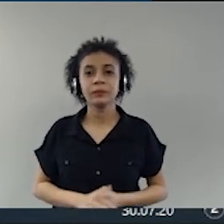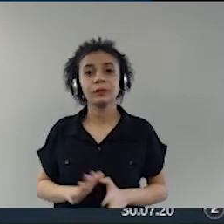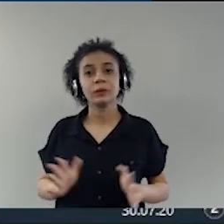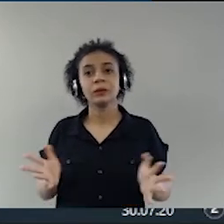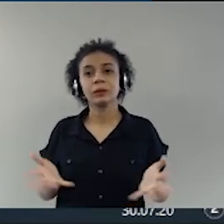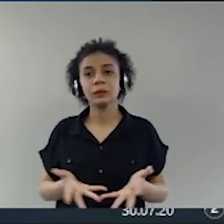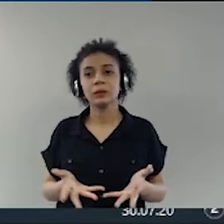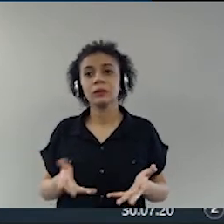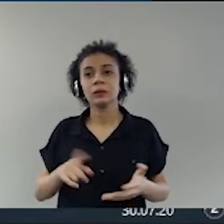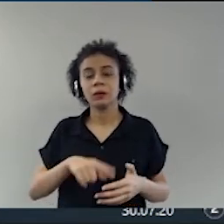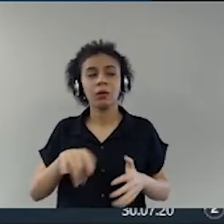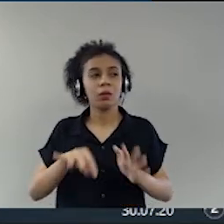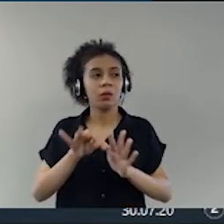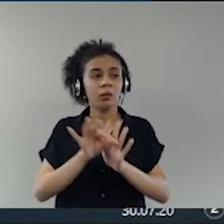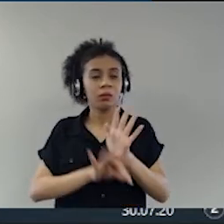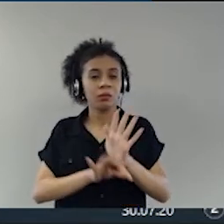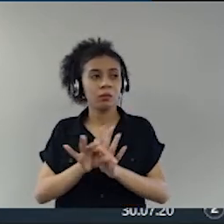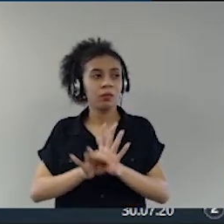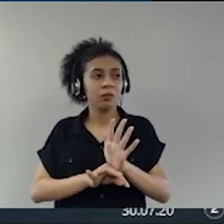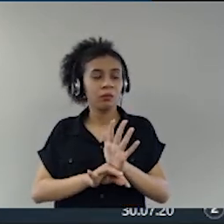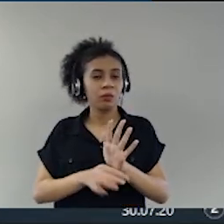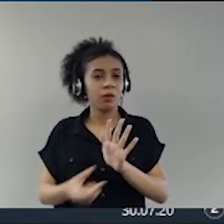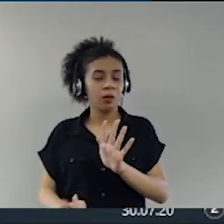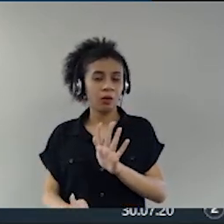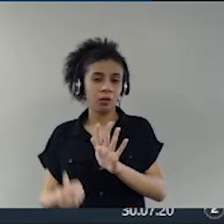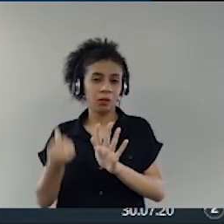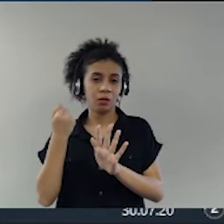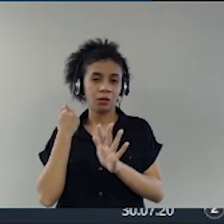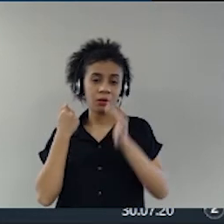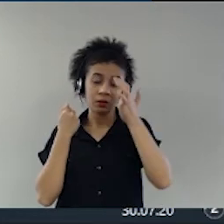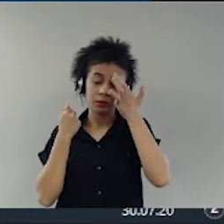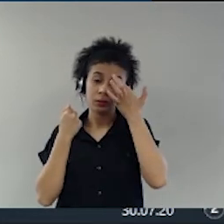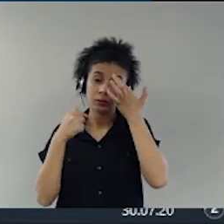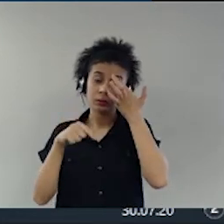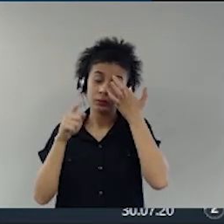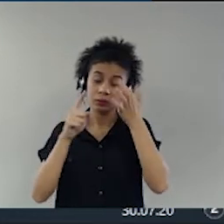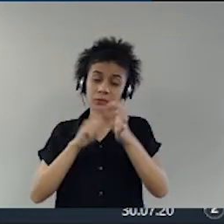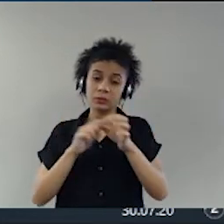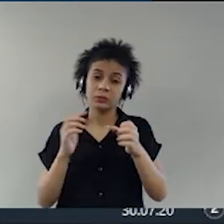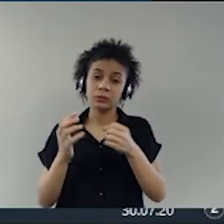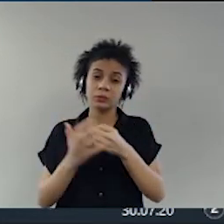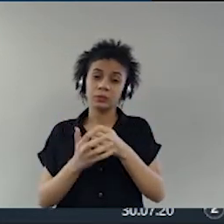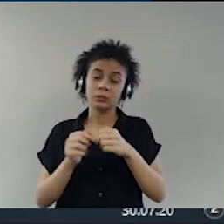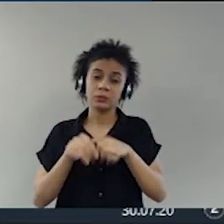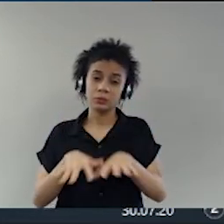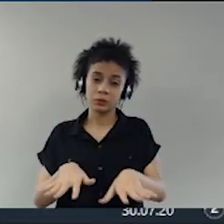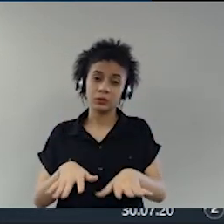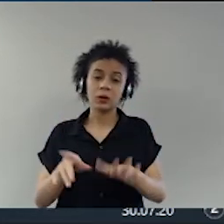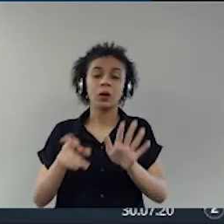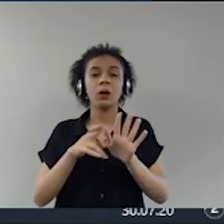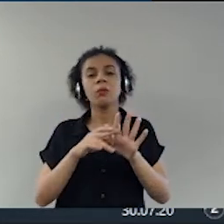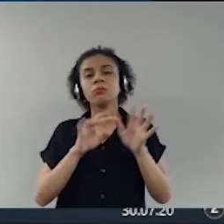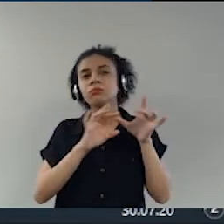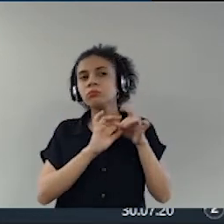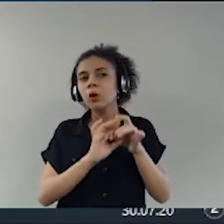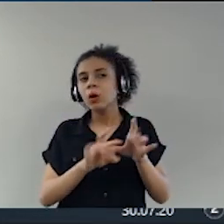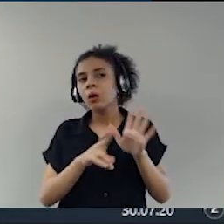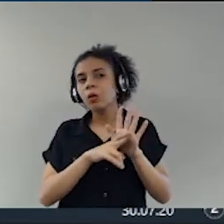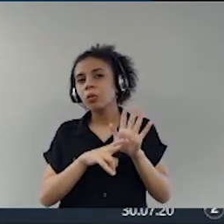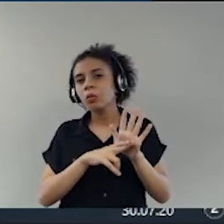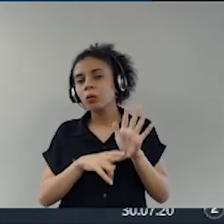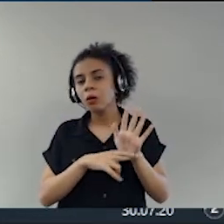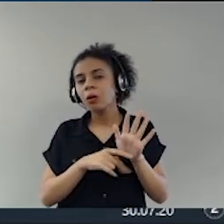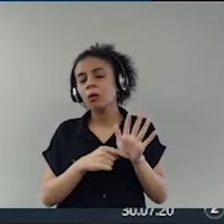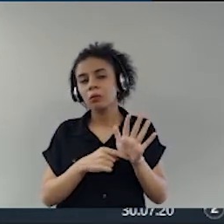Isso é o contexto antes desta pandemia, o contexto normativo. Você tem pouca normatividade